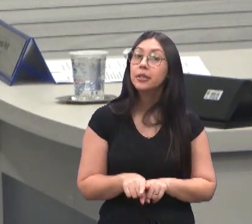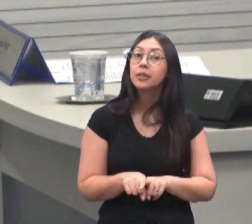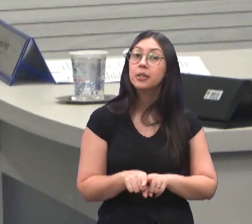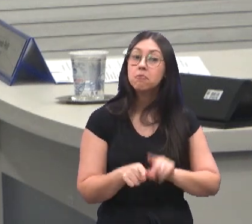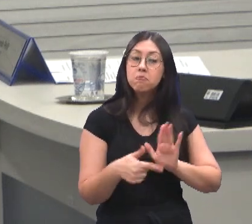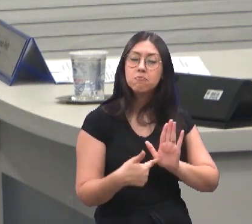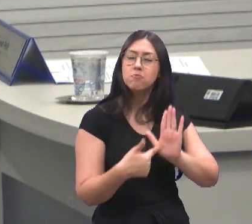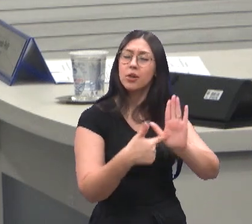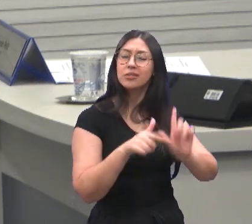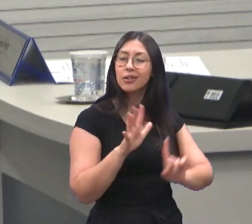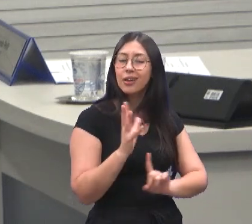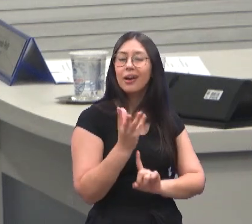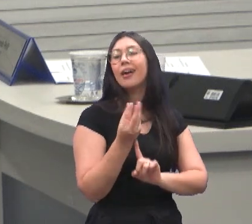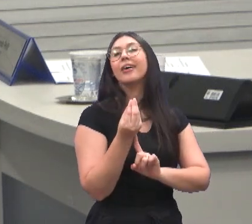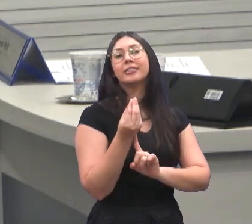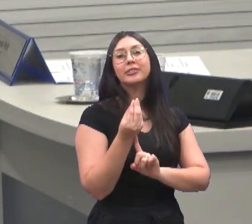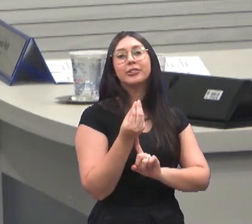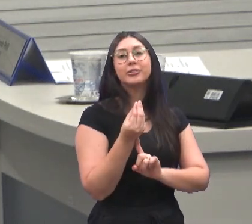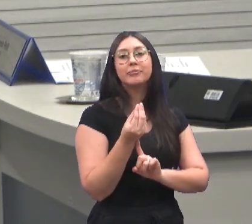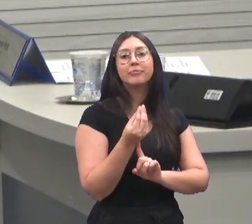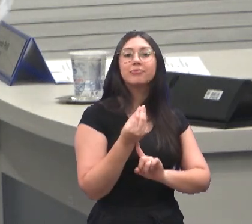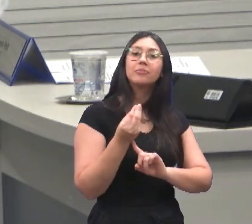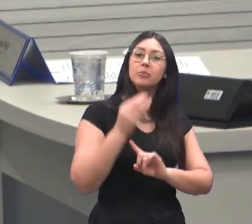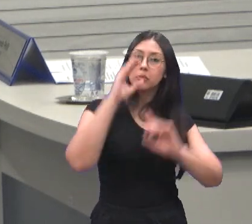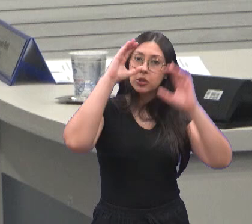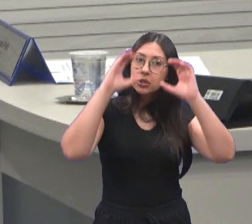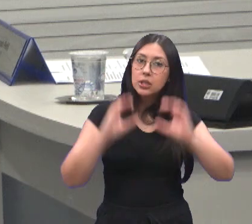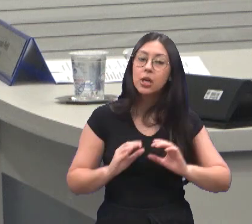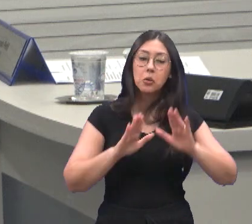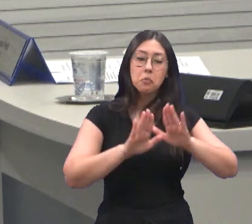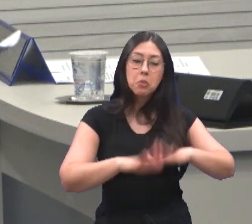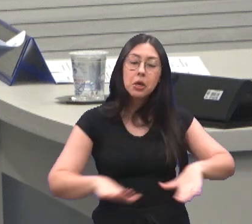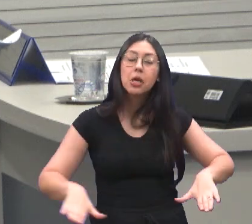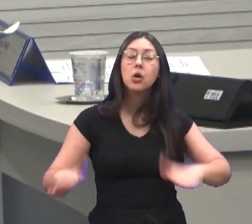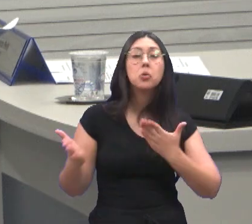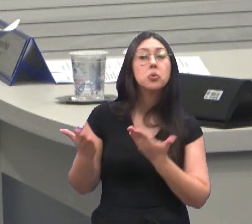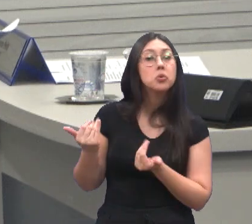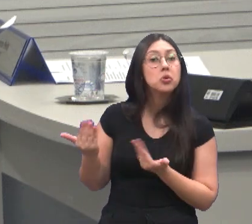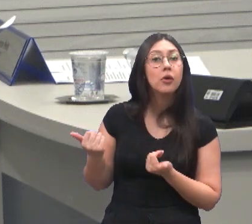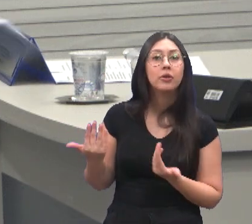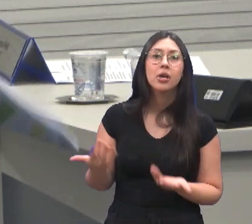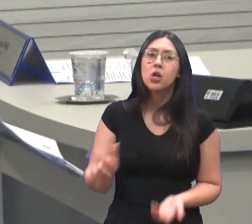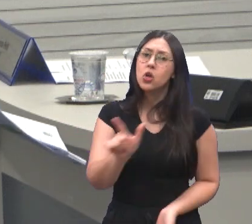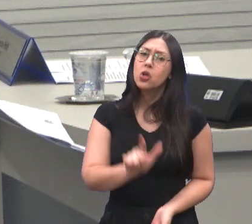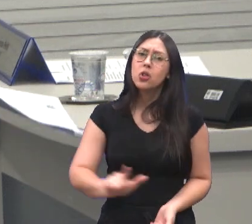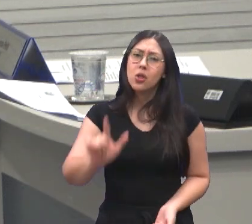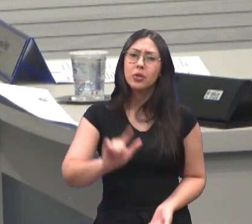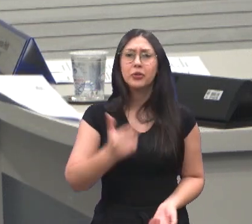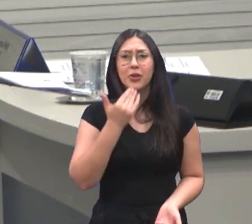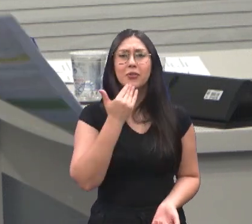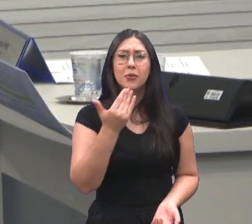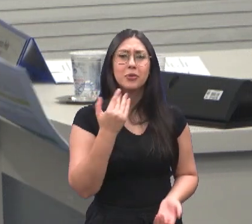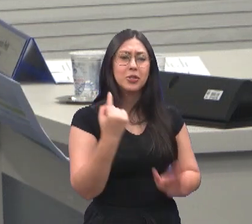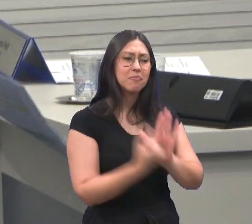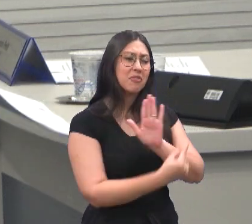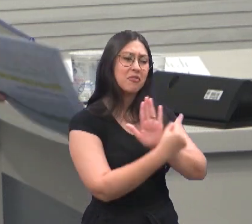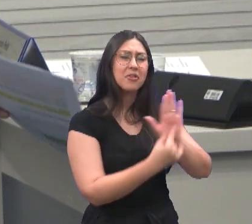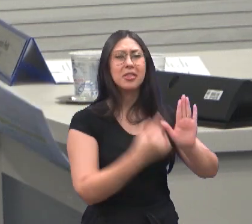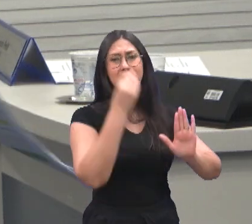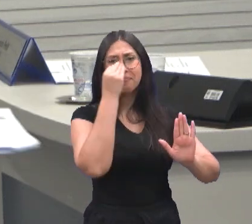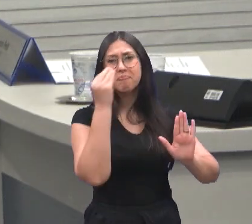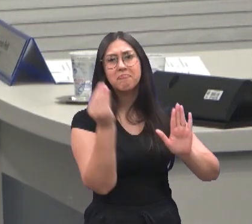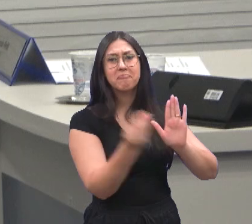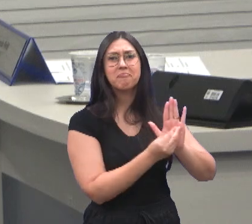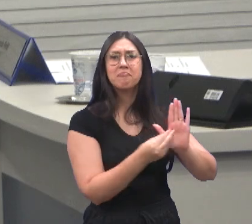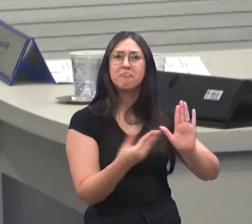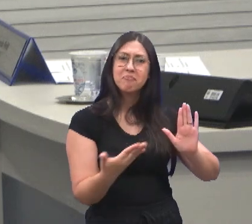mais artes para o cidadão, as crianças, os jovens. É lógico que eu vou pedir para que não seja votado o veto do prefeito,